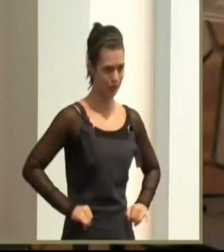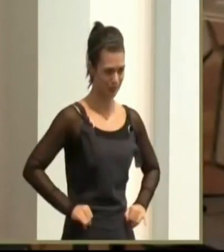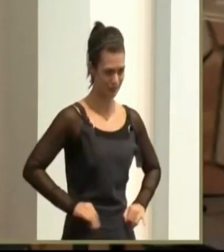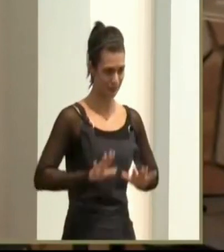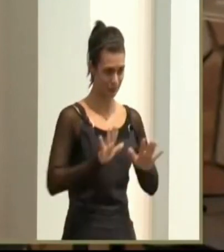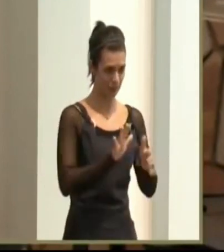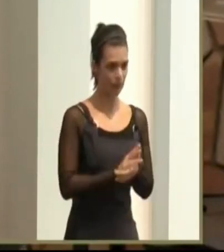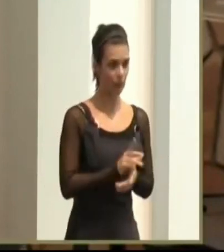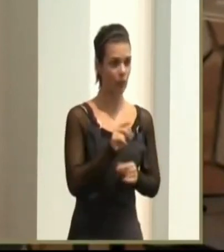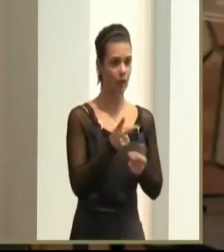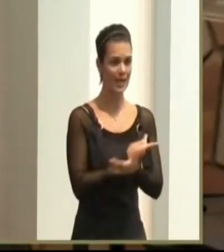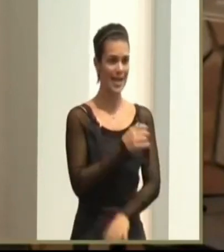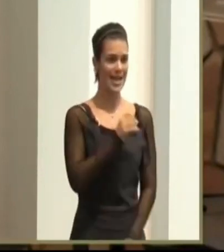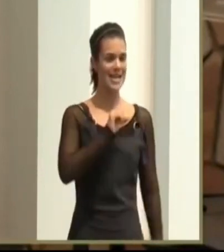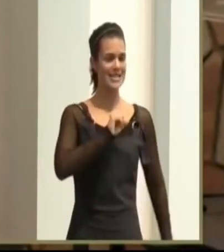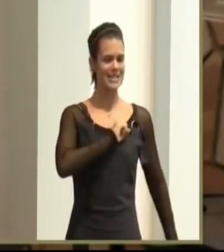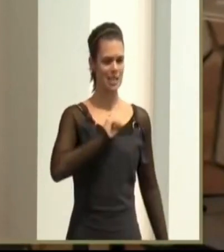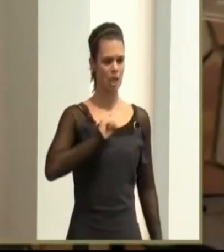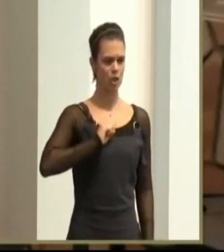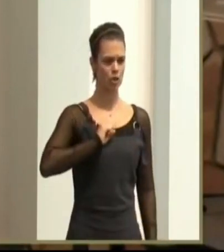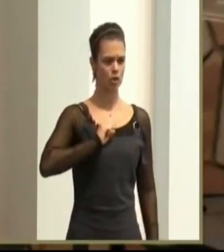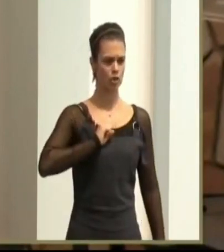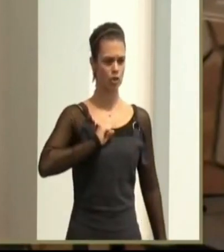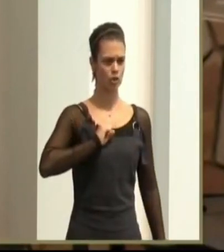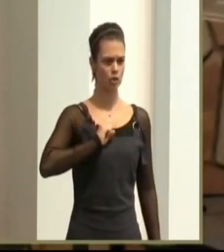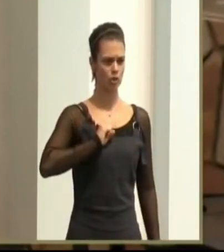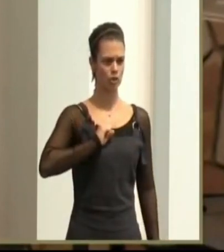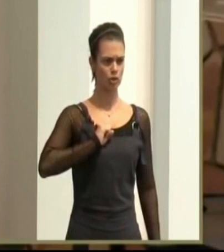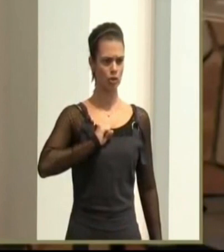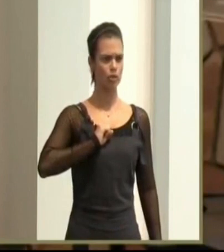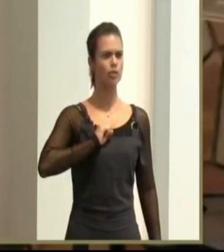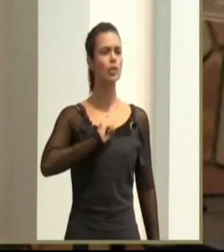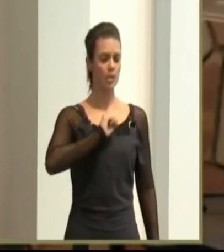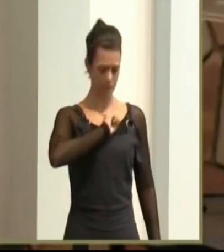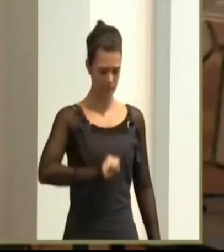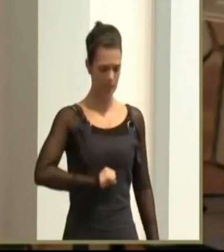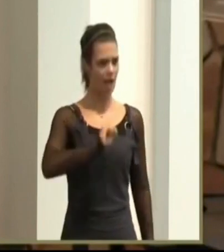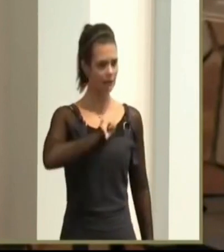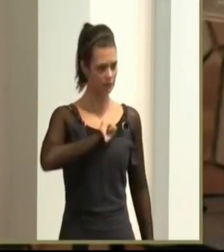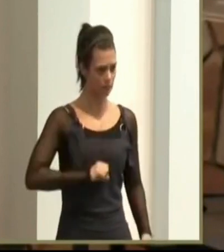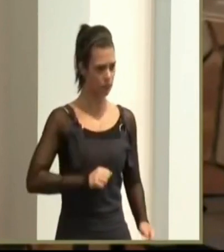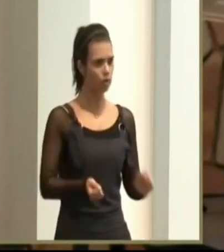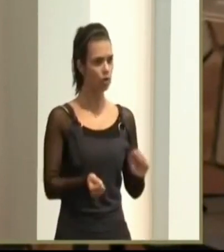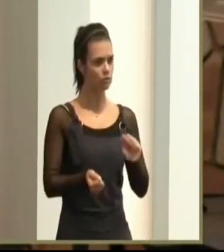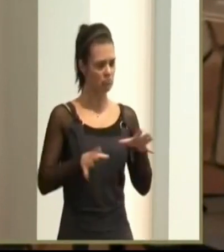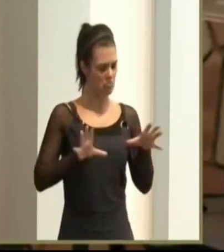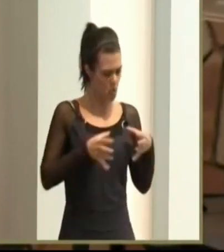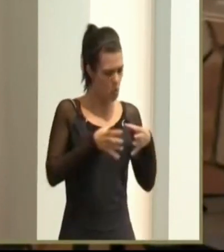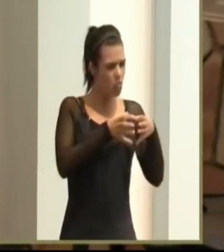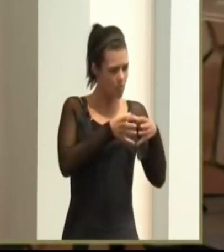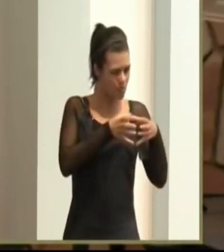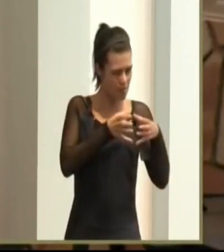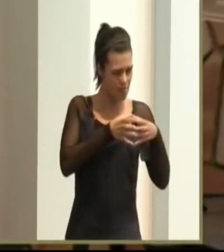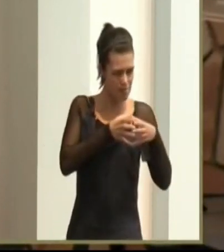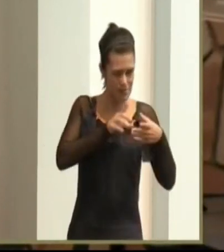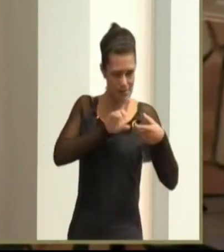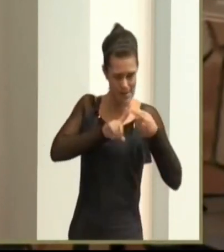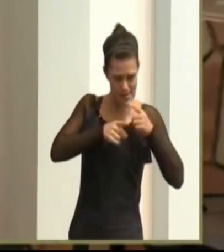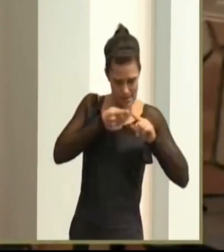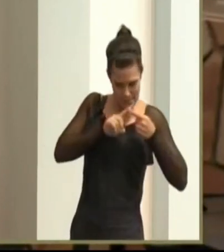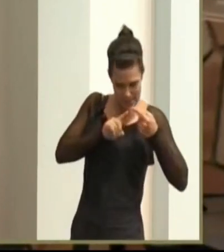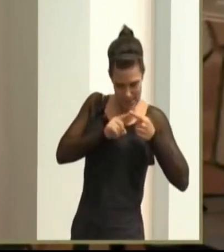sacerdotes tramam para tirar-lhe a vida. Os sacerdotes e escribas se juntam numa trama de